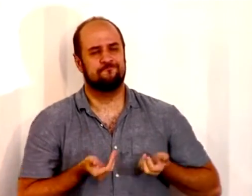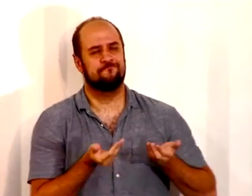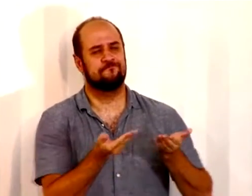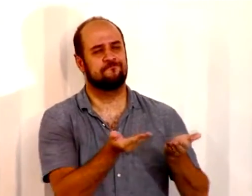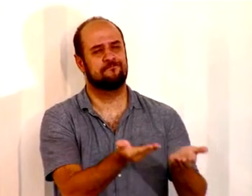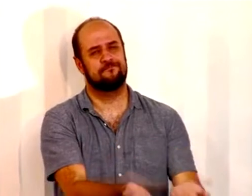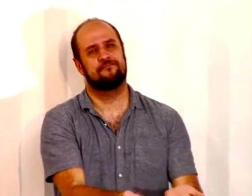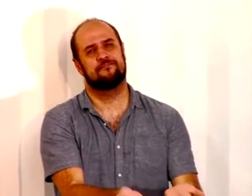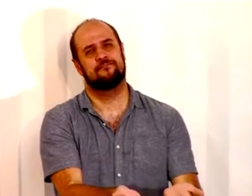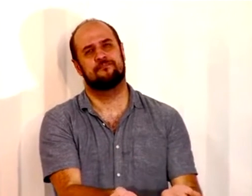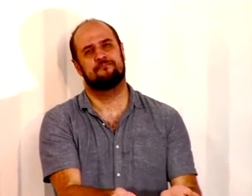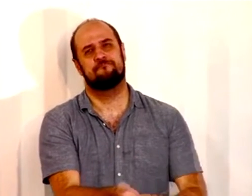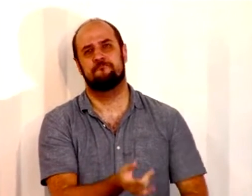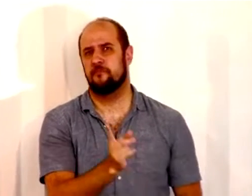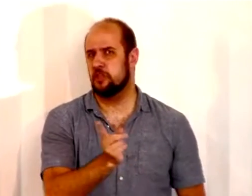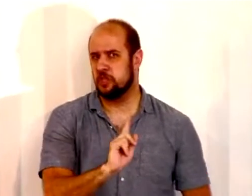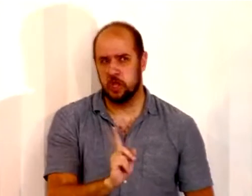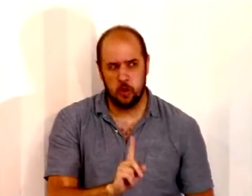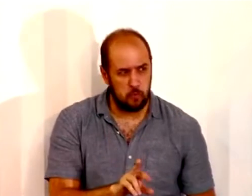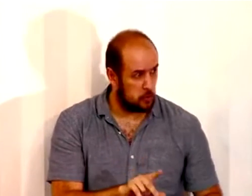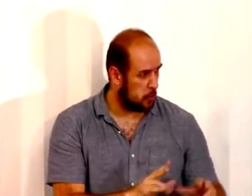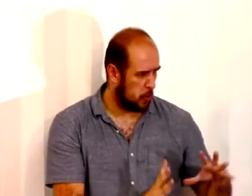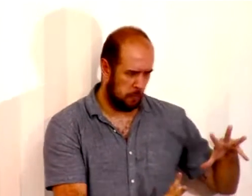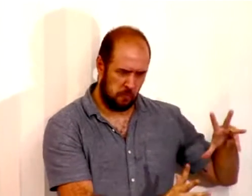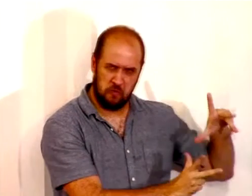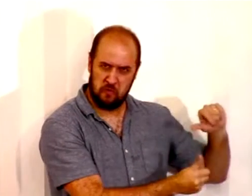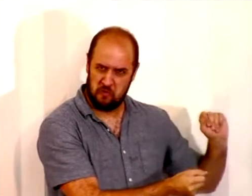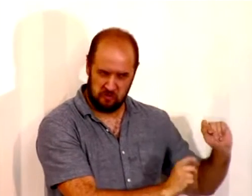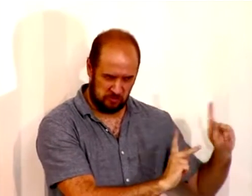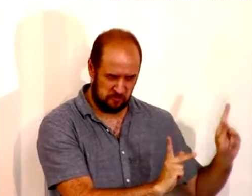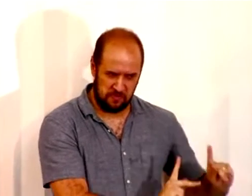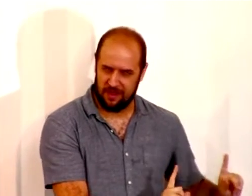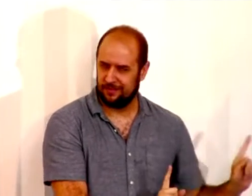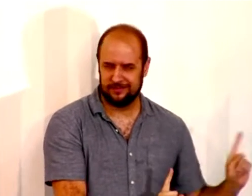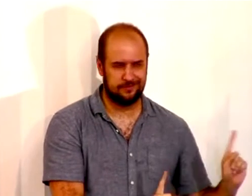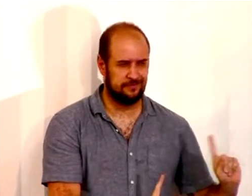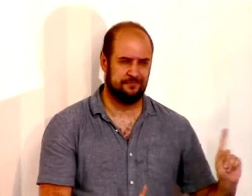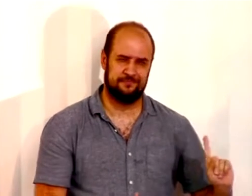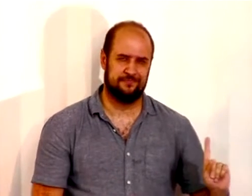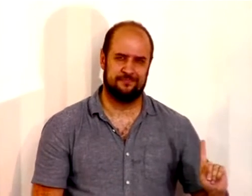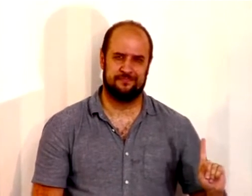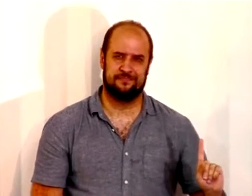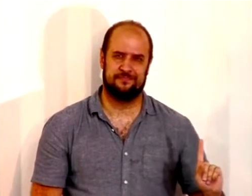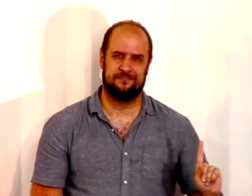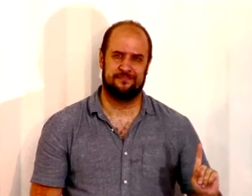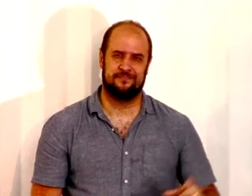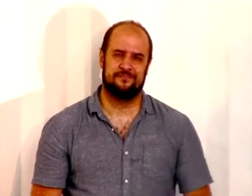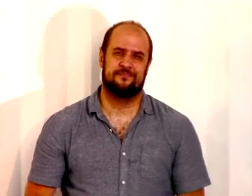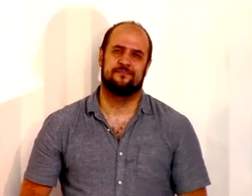dou. Não vou lá dou como o mundo a dá.